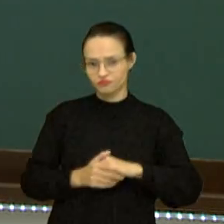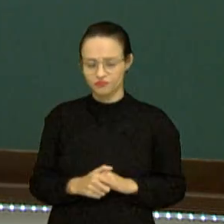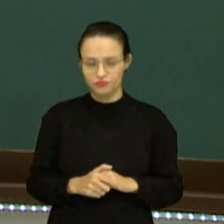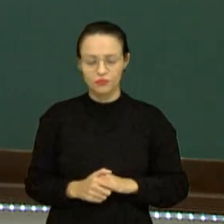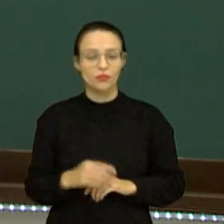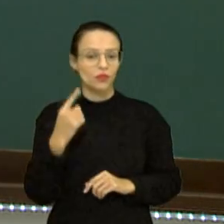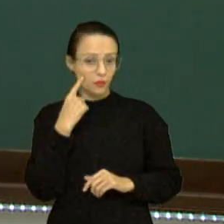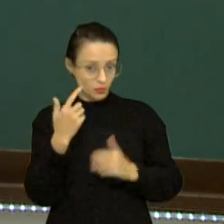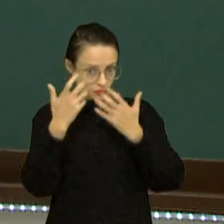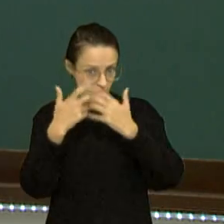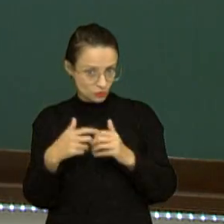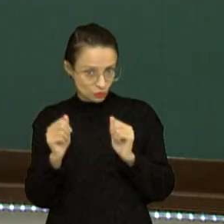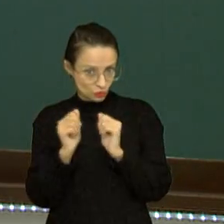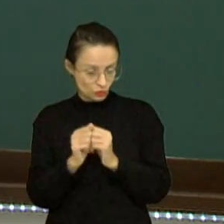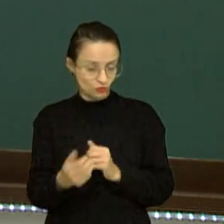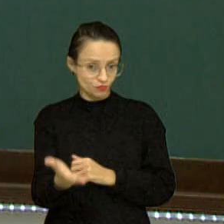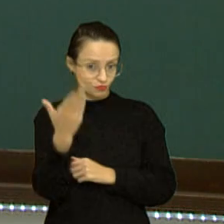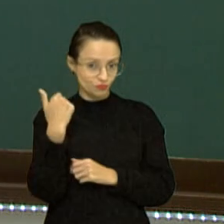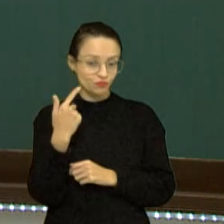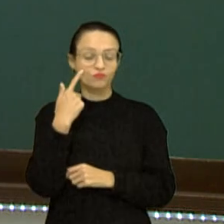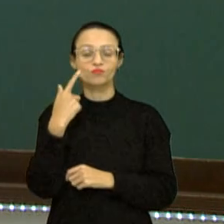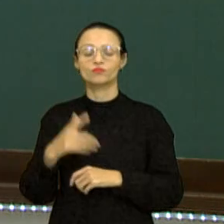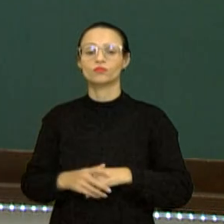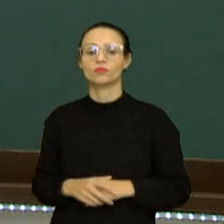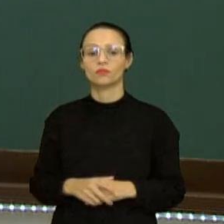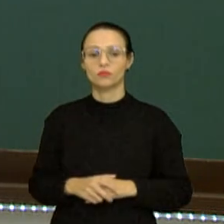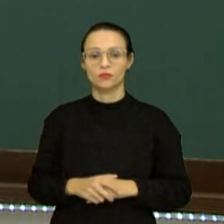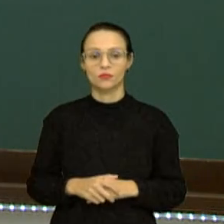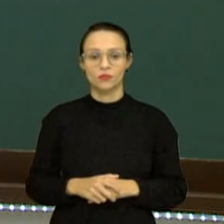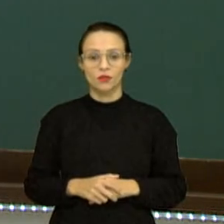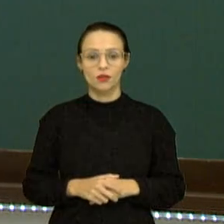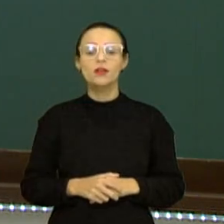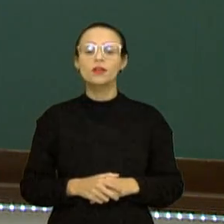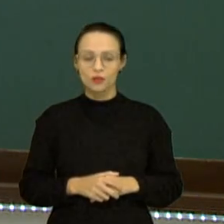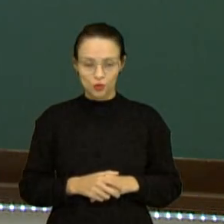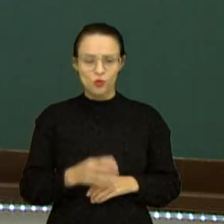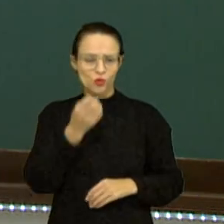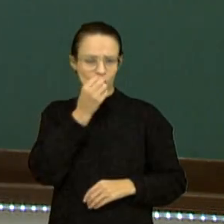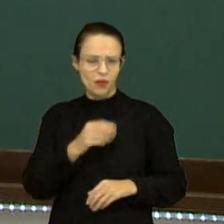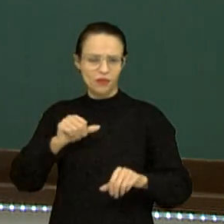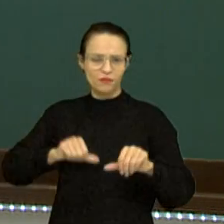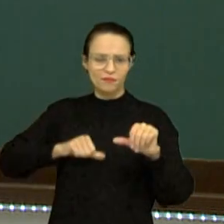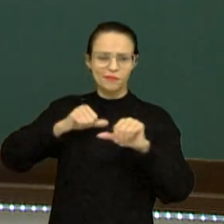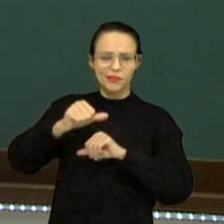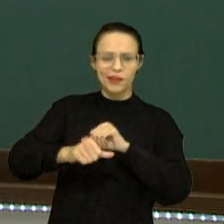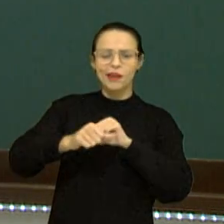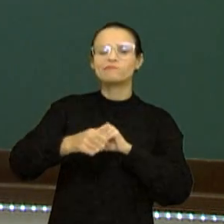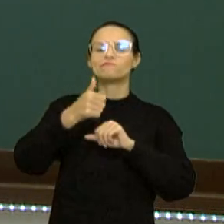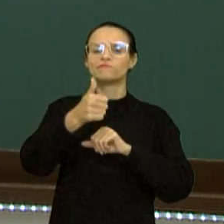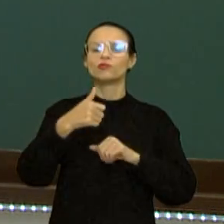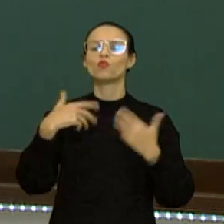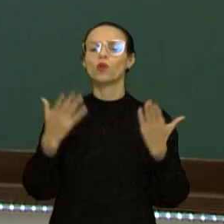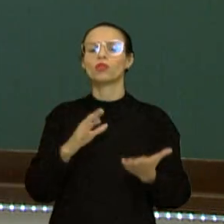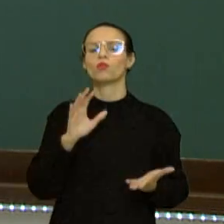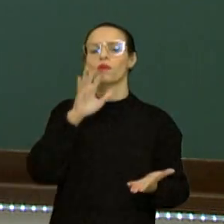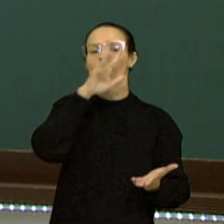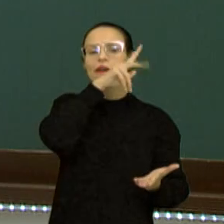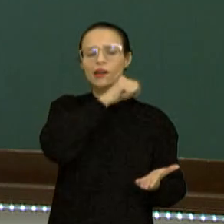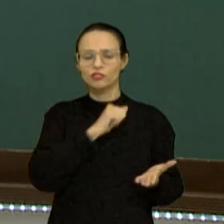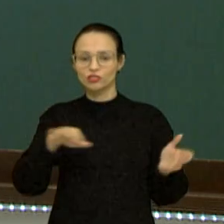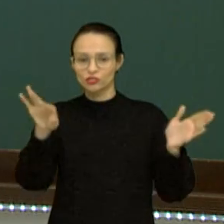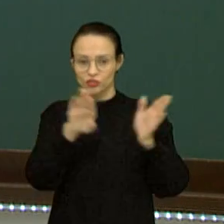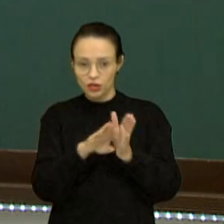Pensando juntos. O mal será bem quando Aslan chegar. Quando vocês virem Aslan, hão de entender